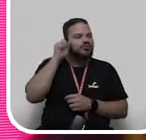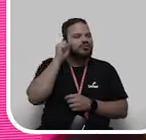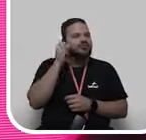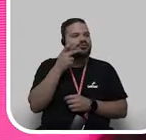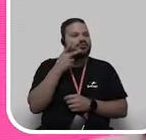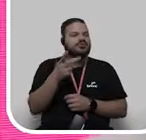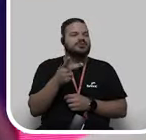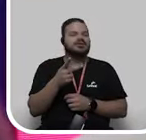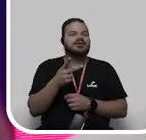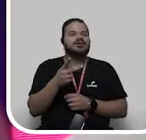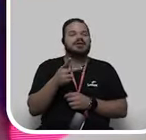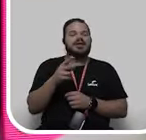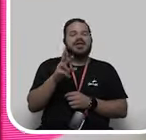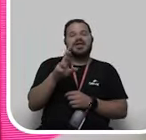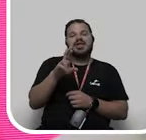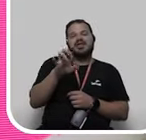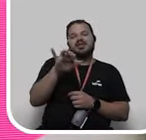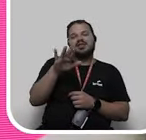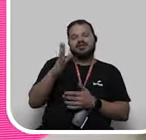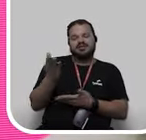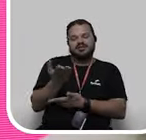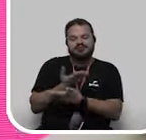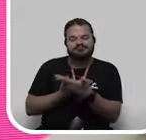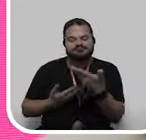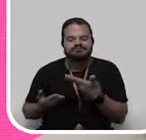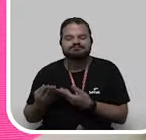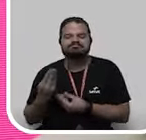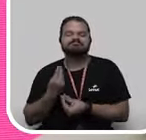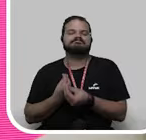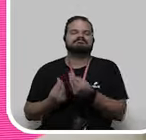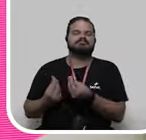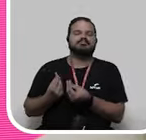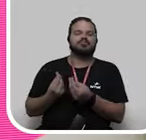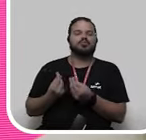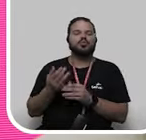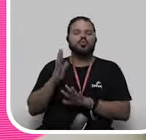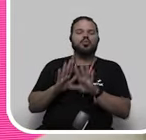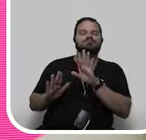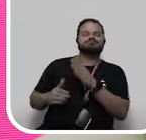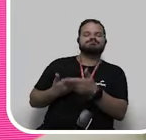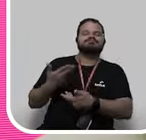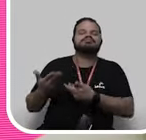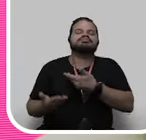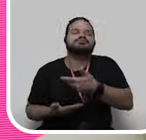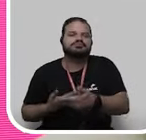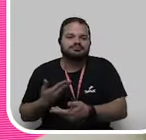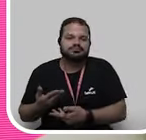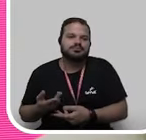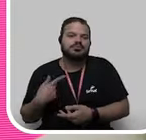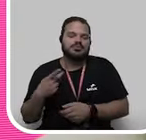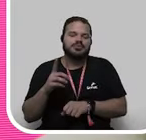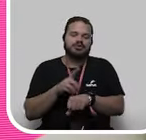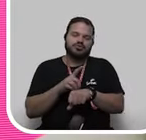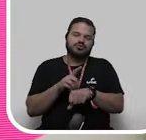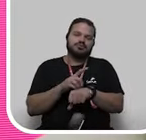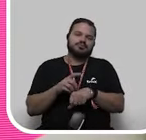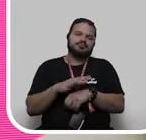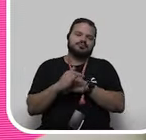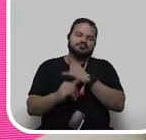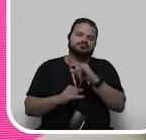que é a resiliência cibernética, a resiliência tecnológica. Não é mais se eu vou